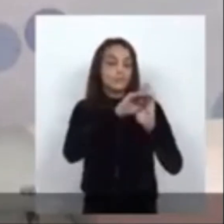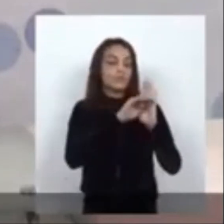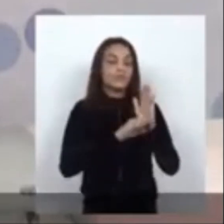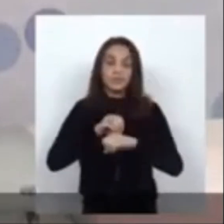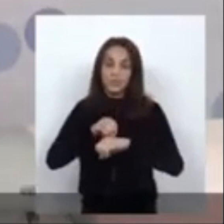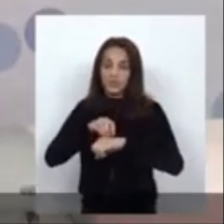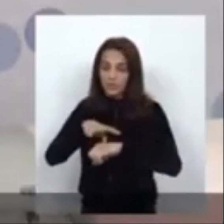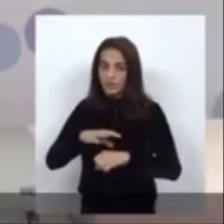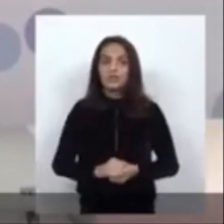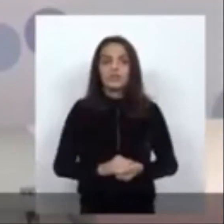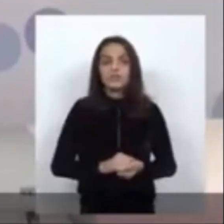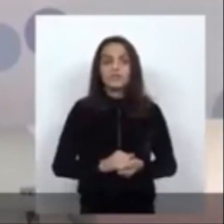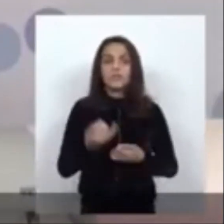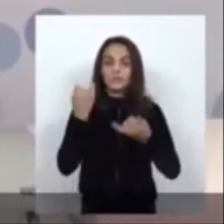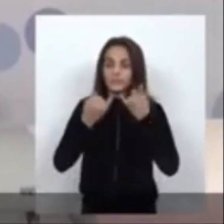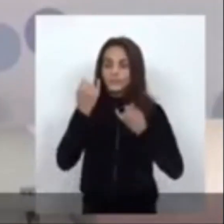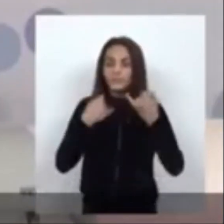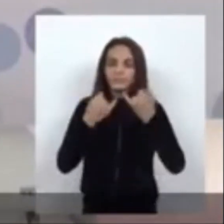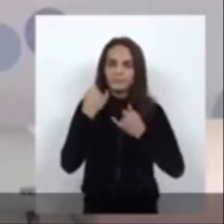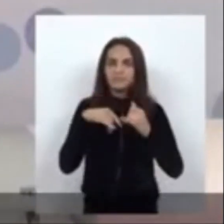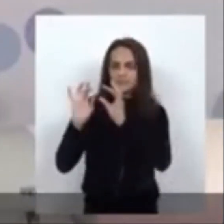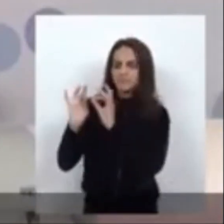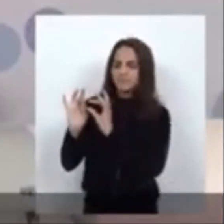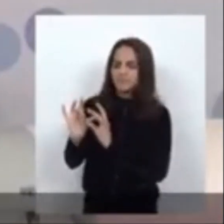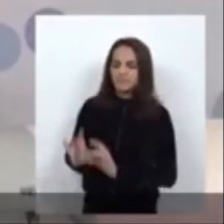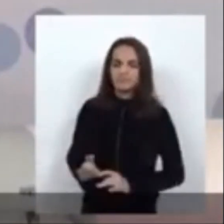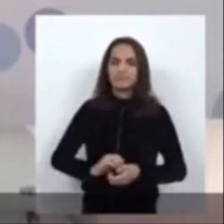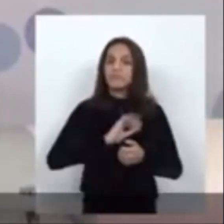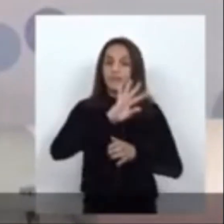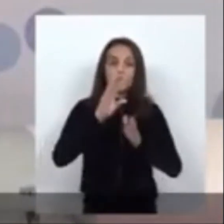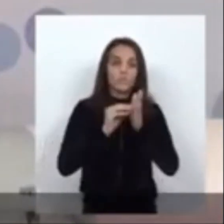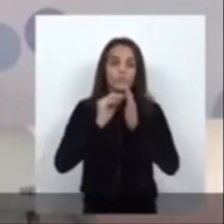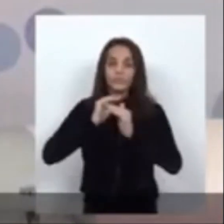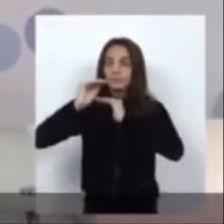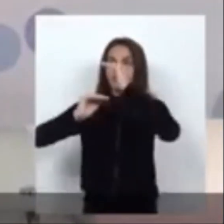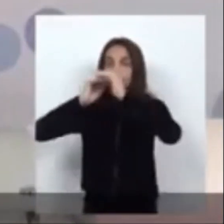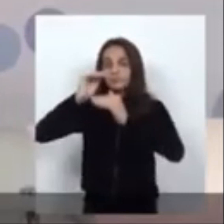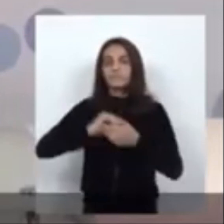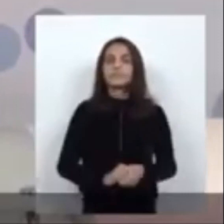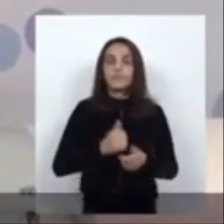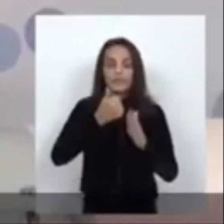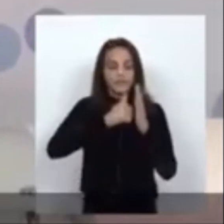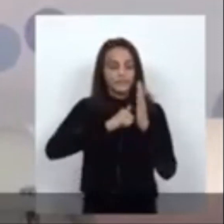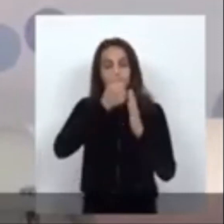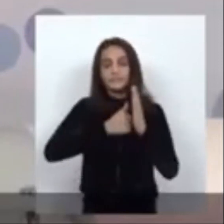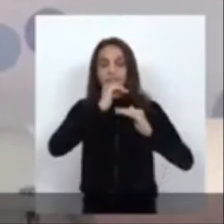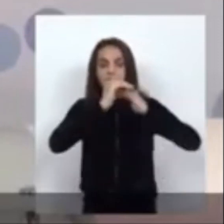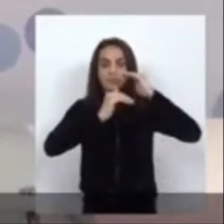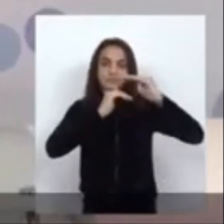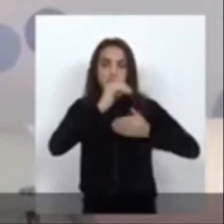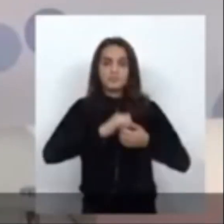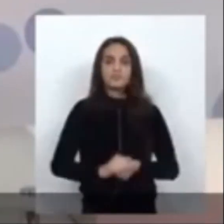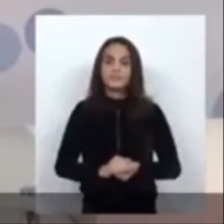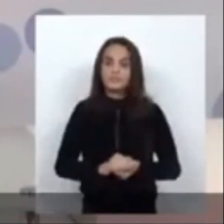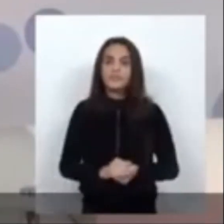orientação com informações bem específicas e detalhadas de todo o processo de avaliação de desempenho, então da avaliação